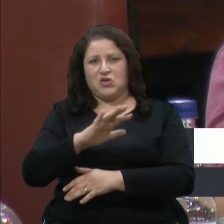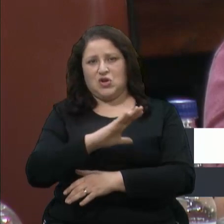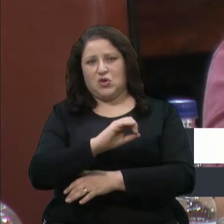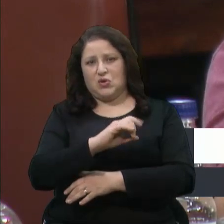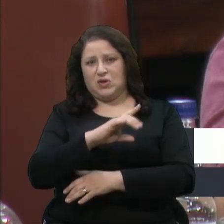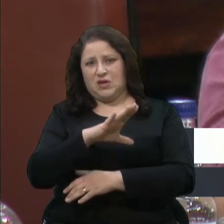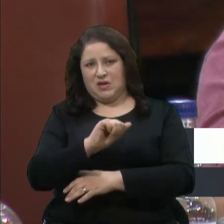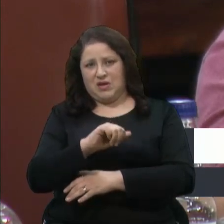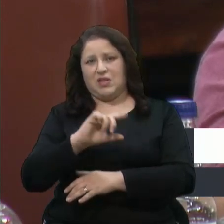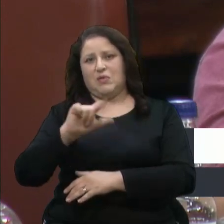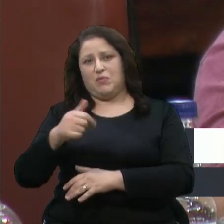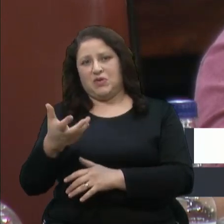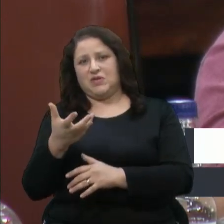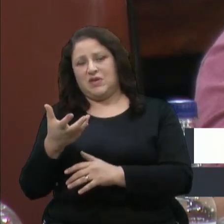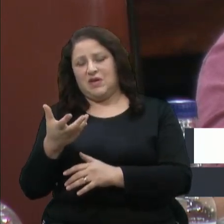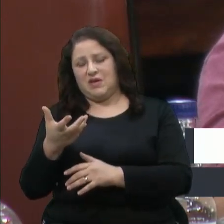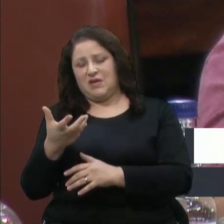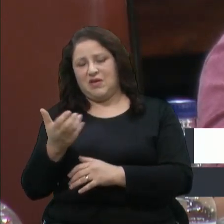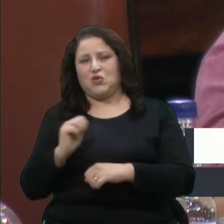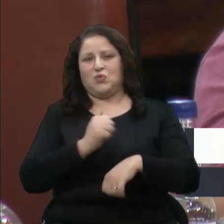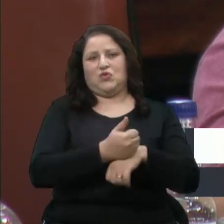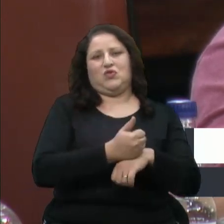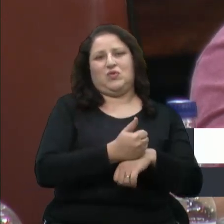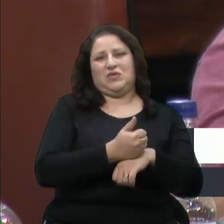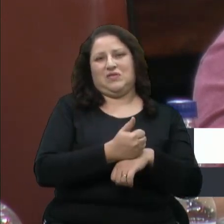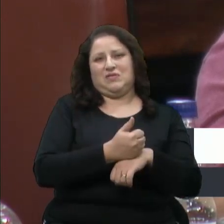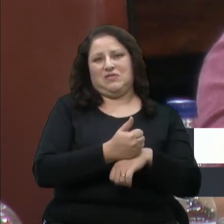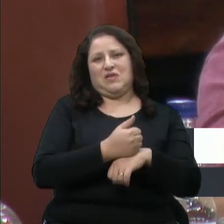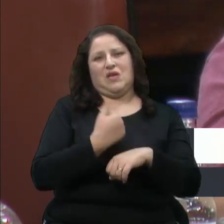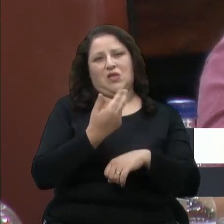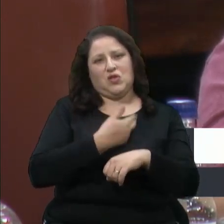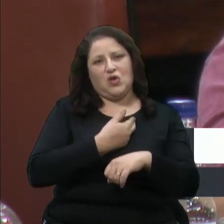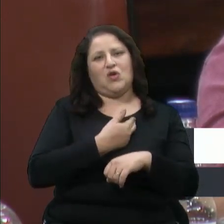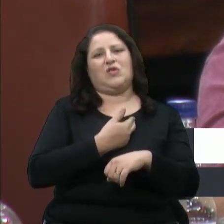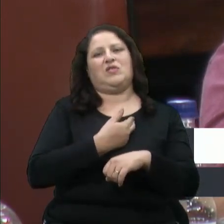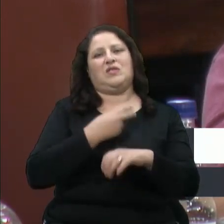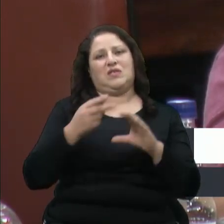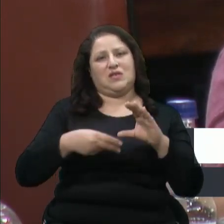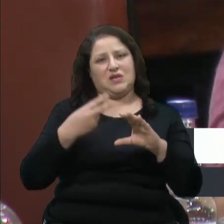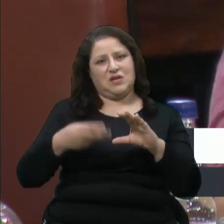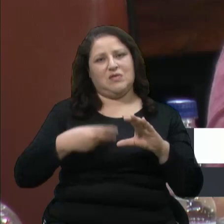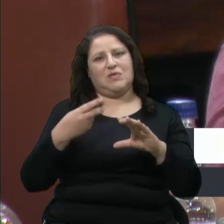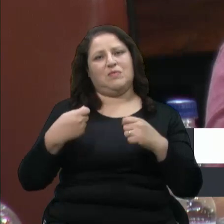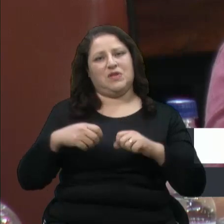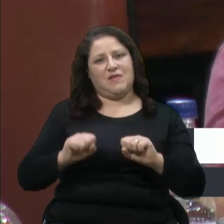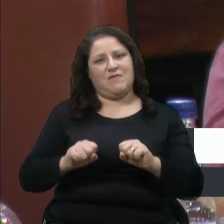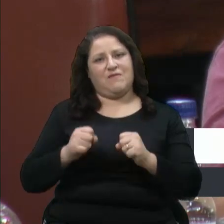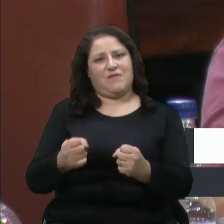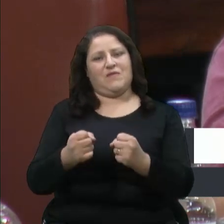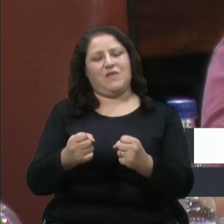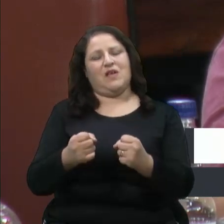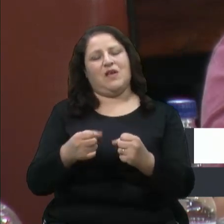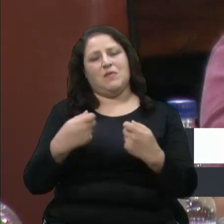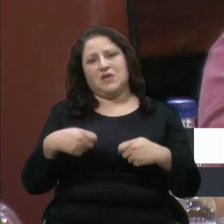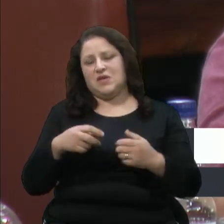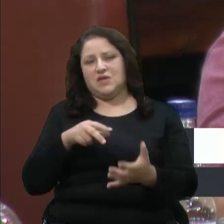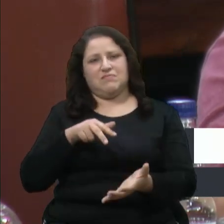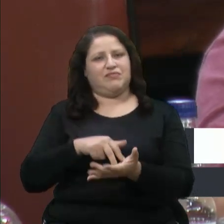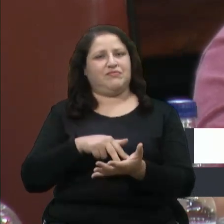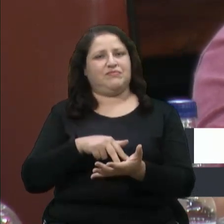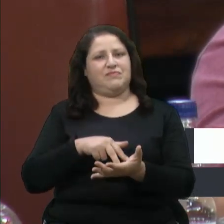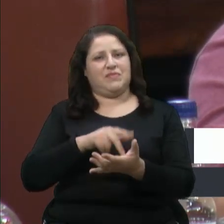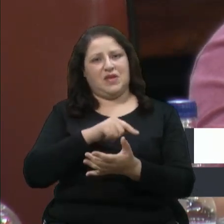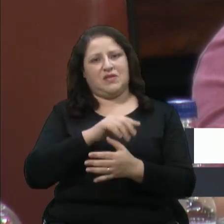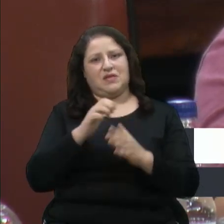E nós, a Câmara de Vereadores, a voz da comunidade dos trabalhadores da Codeca, temos que resistir firme a essa empresa que foi